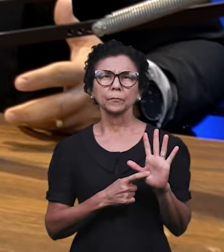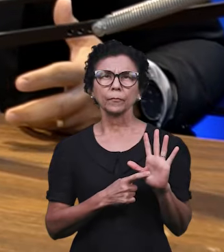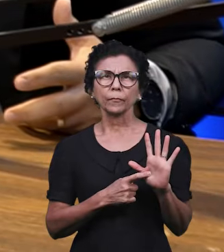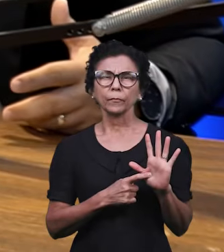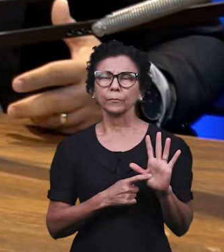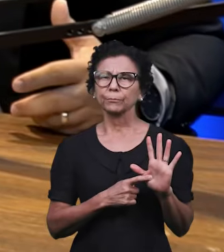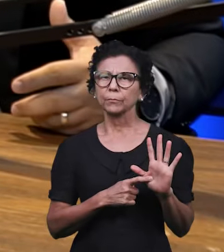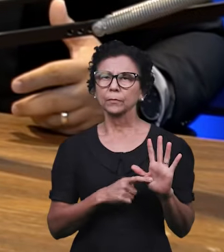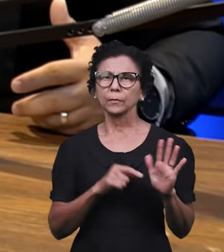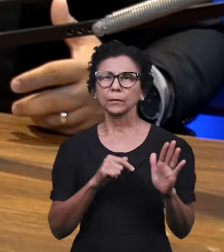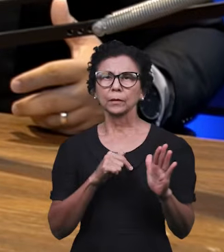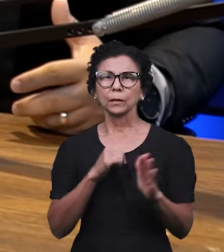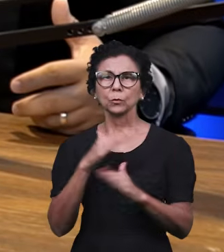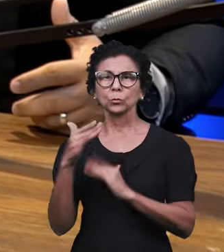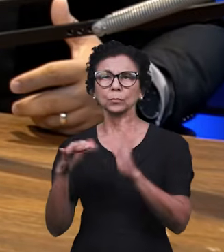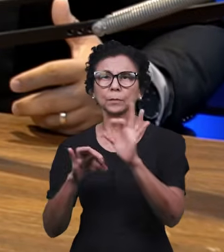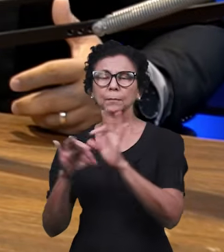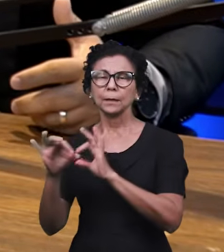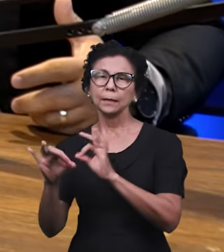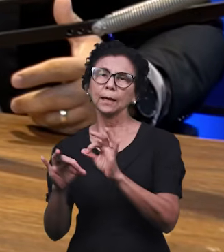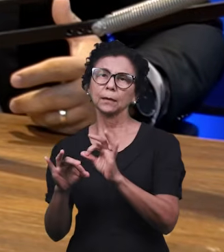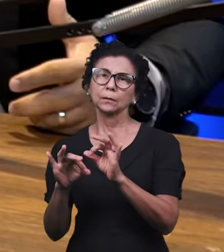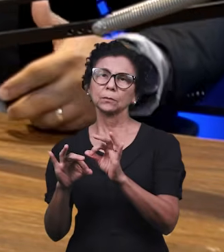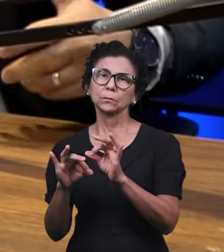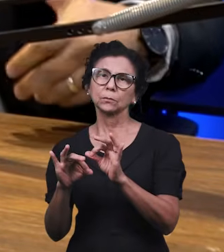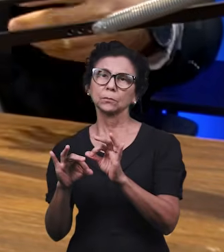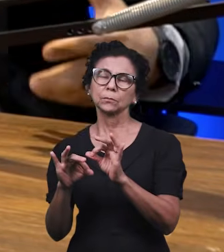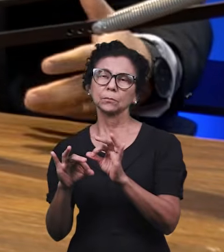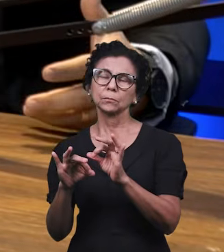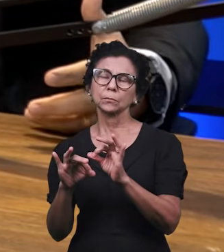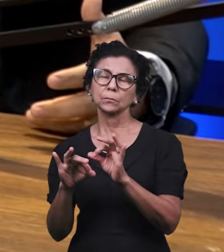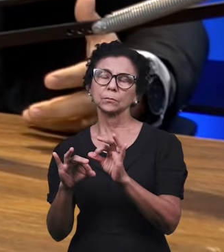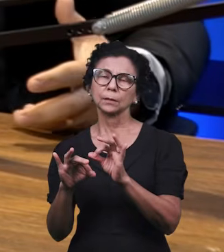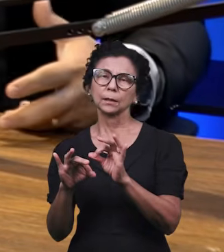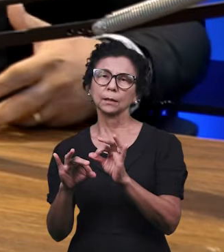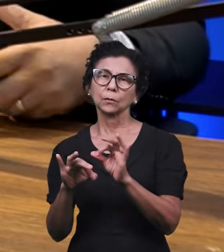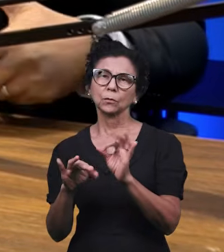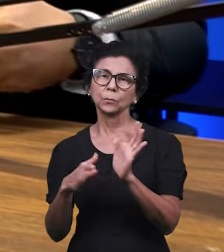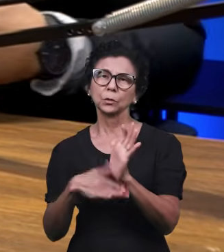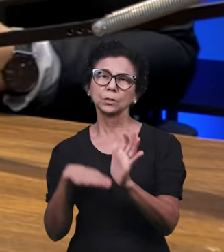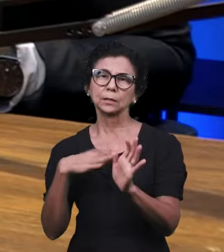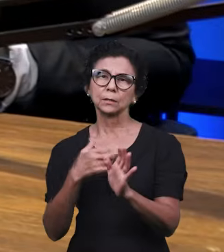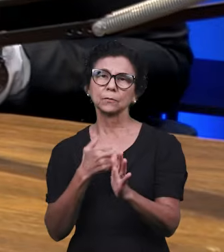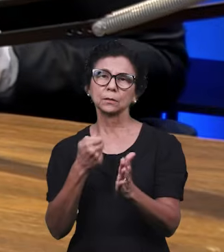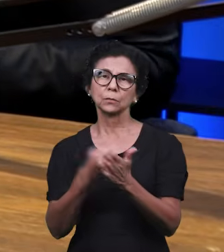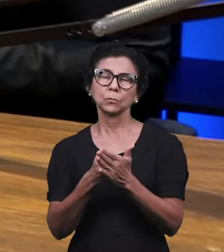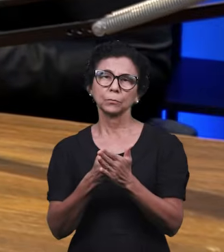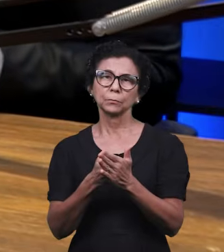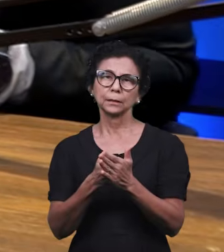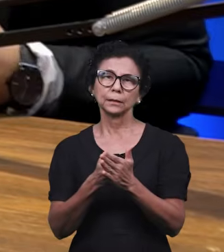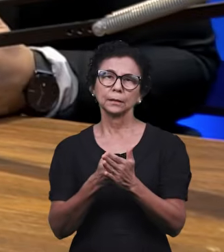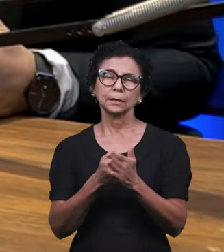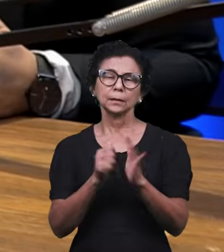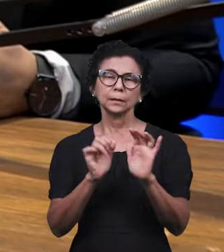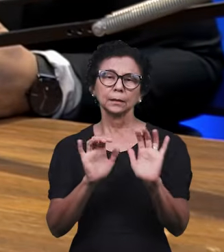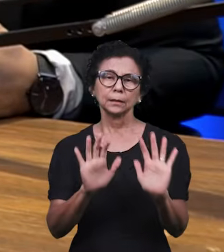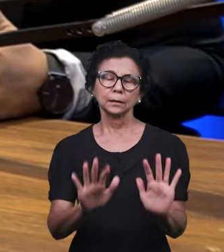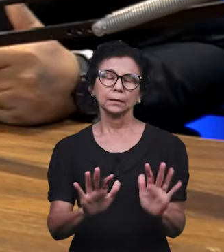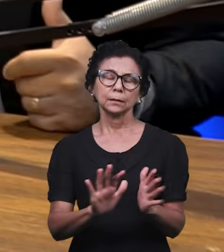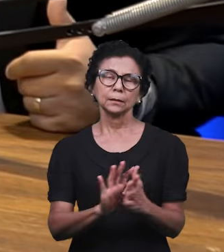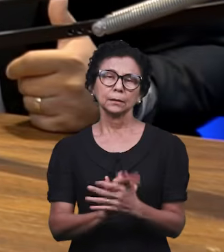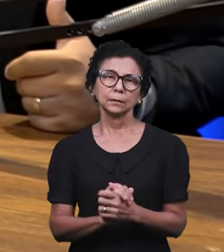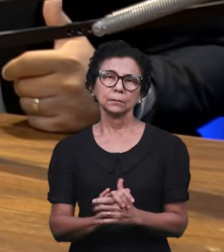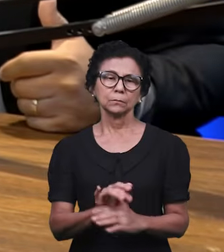o projeto de salvação. E a execução, que é a construção, ela obedece